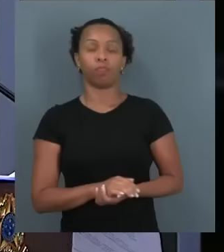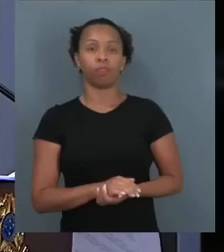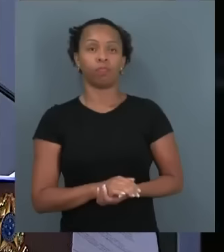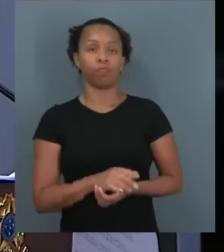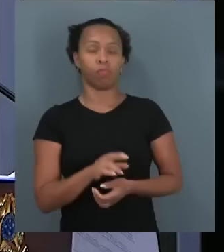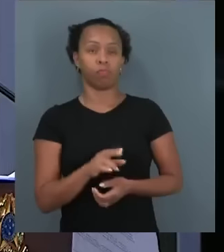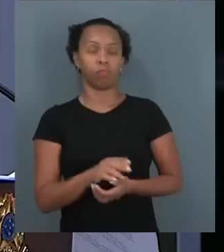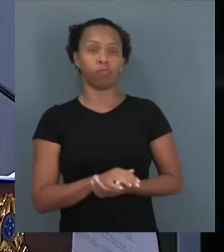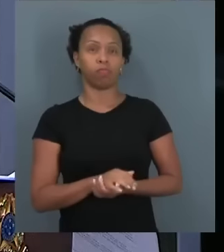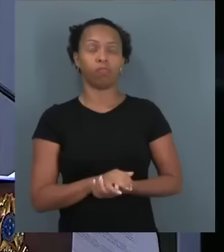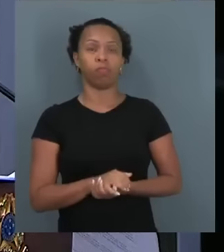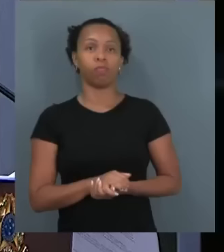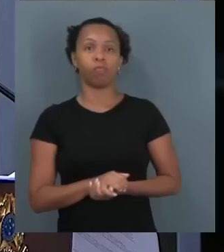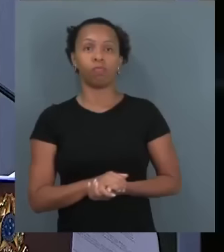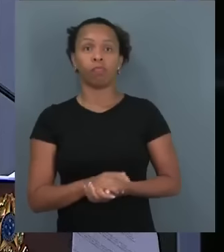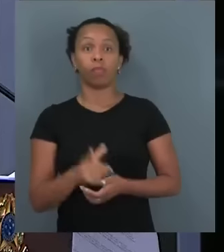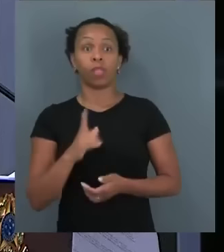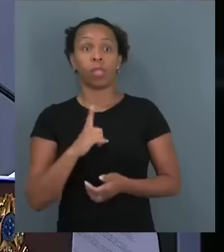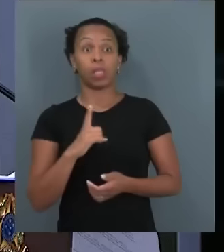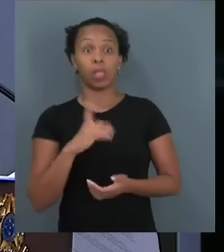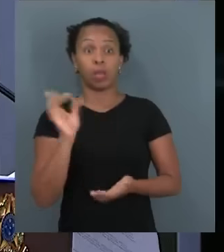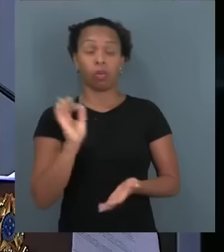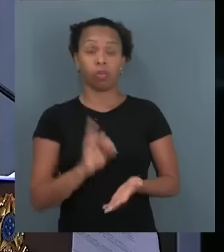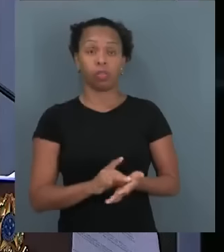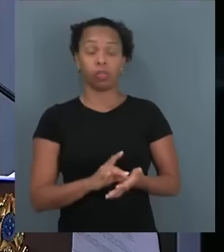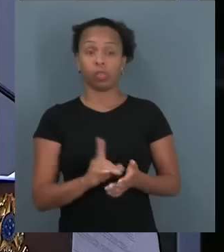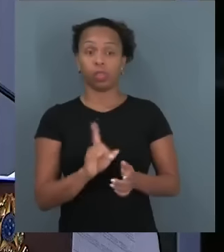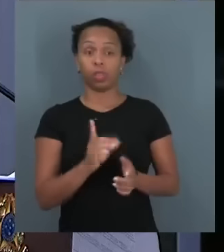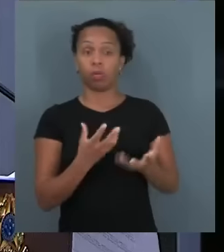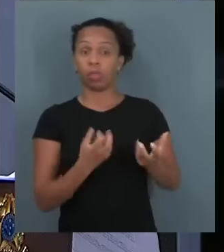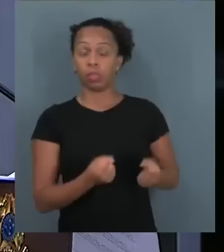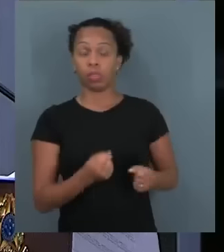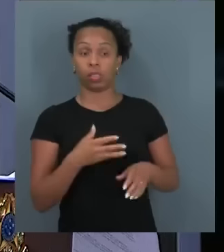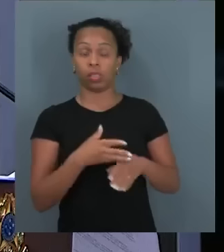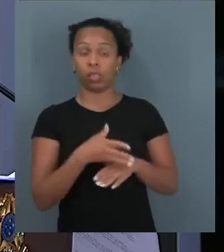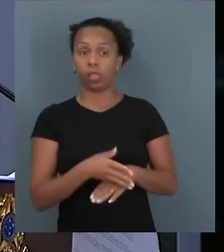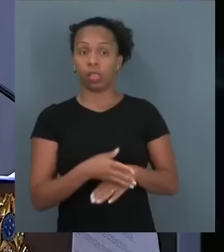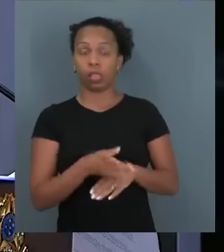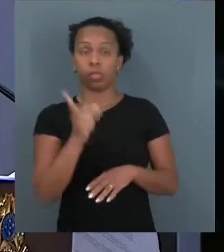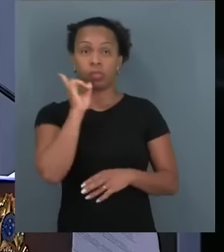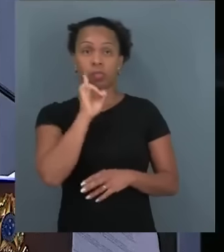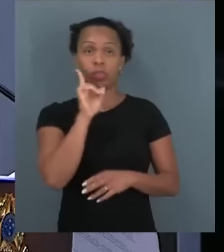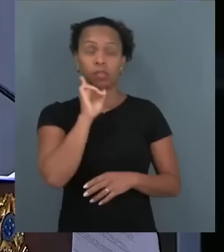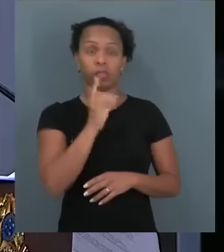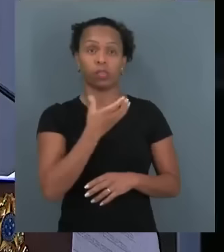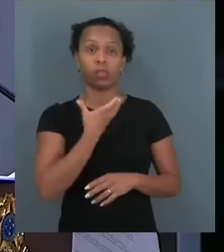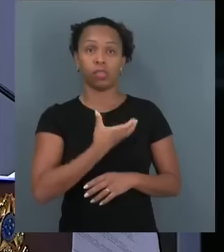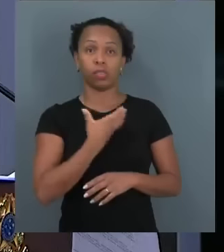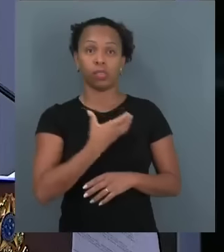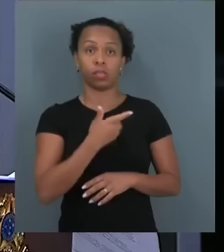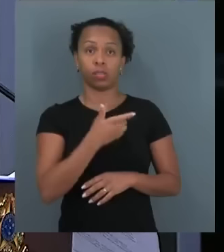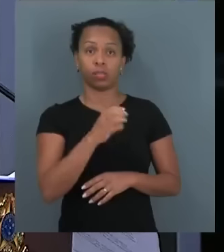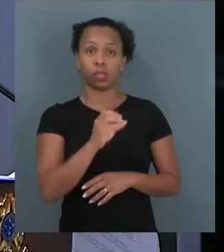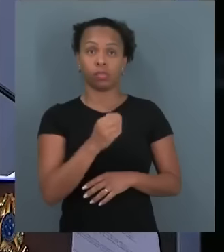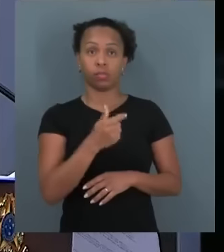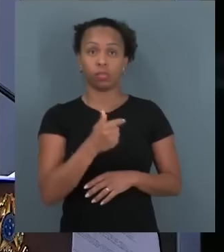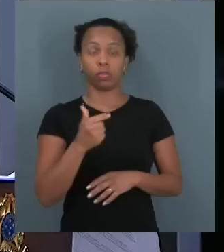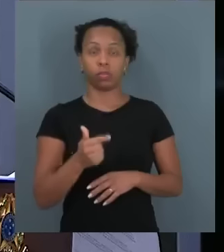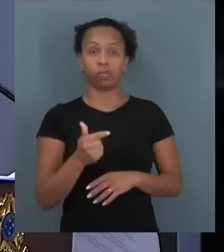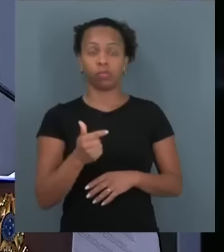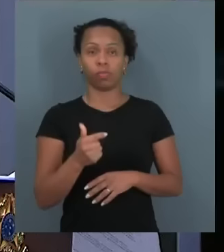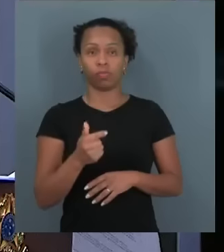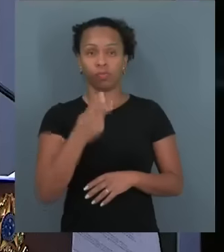aqui no Brasil, ter oficialmente negado a entrada nos Estados Unidos em dezembro de 2022.